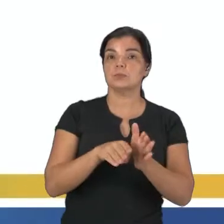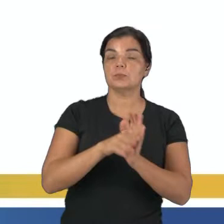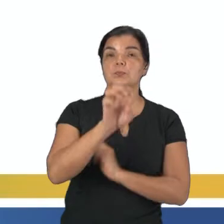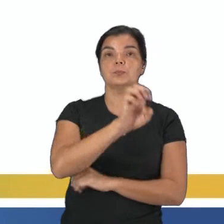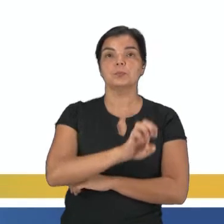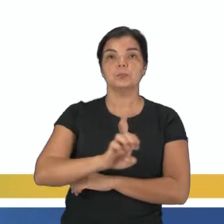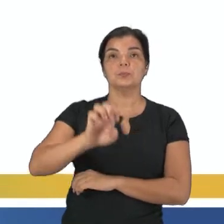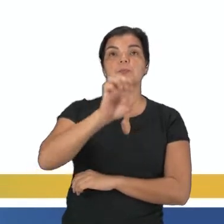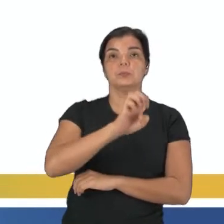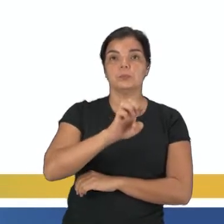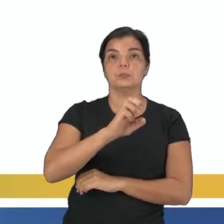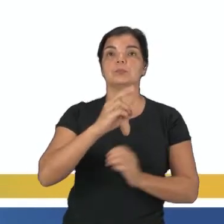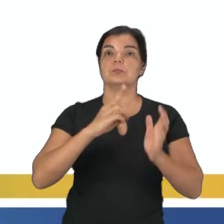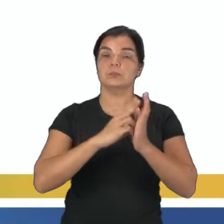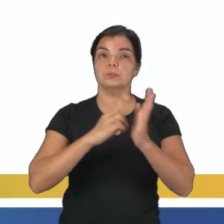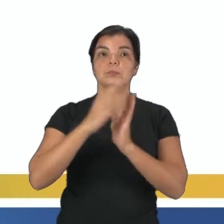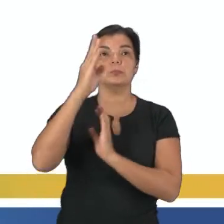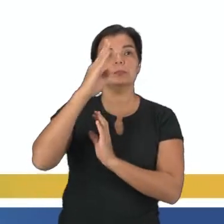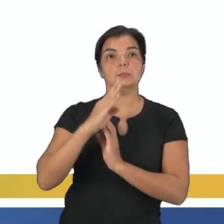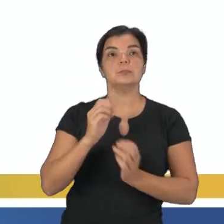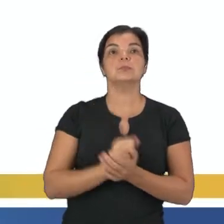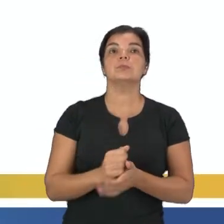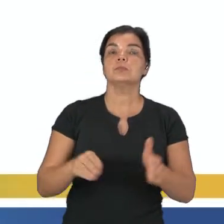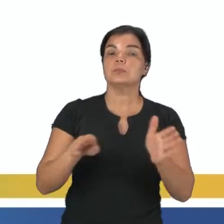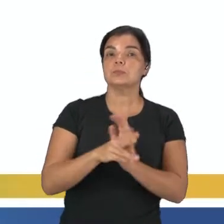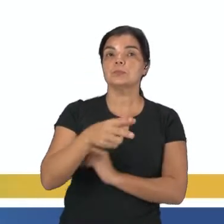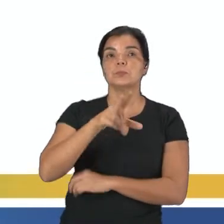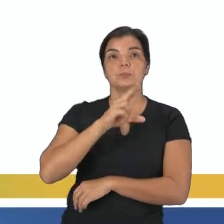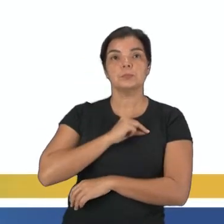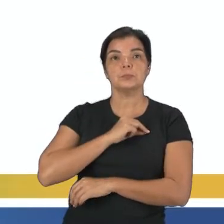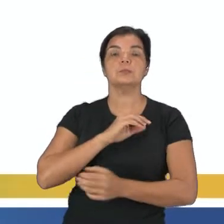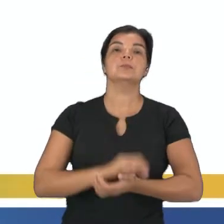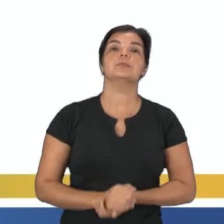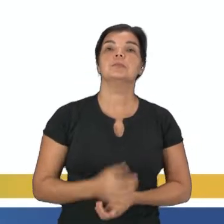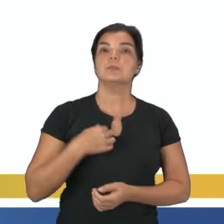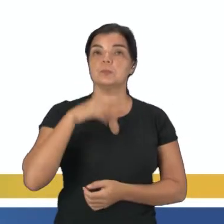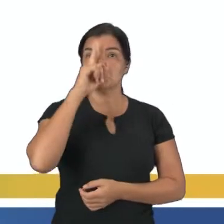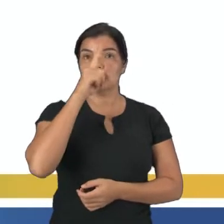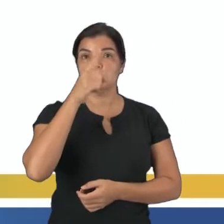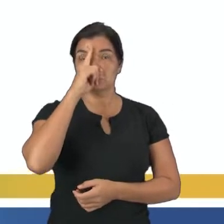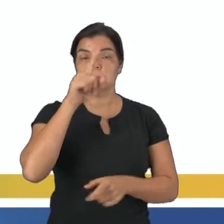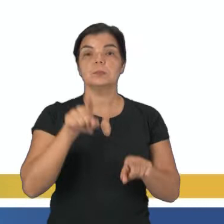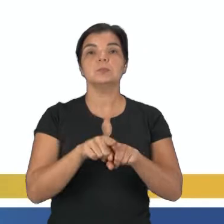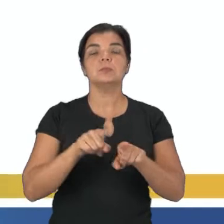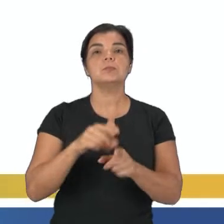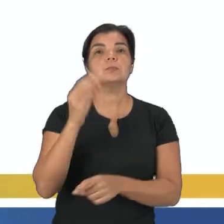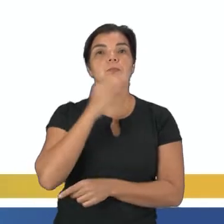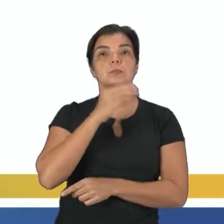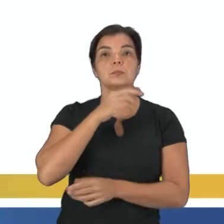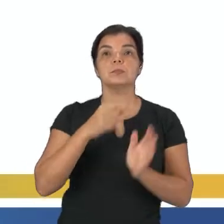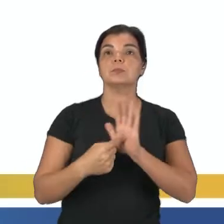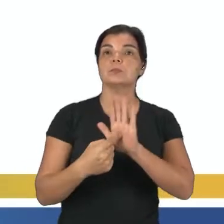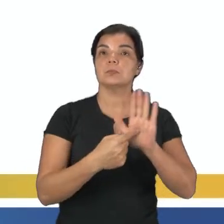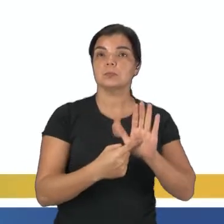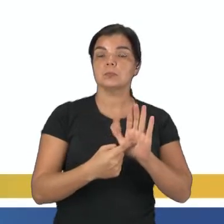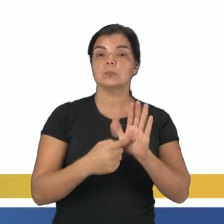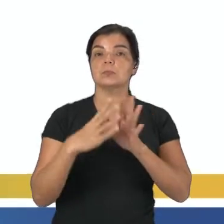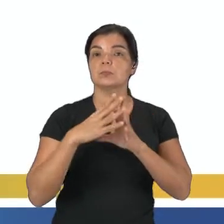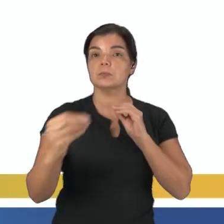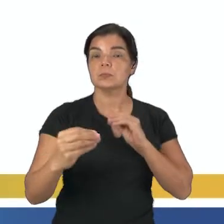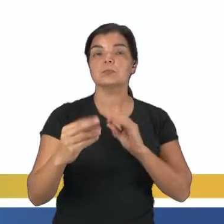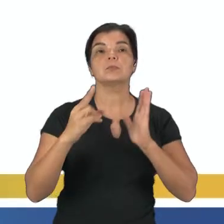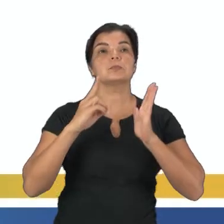dos europeus, no caso dos indígenas brasileiros, da chegada dos portugueses. Eles os dominaram de correria